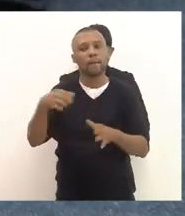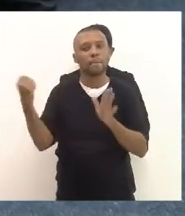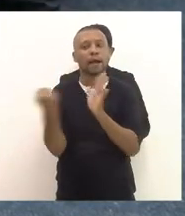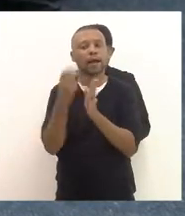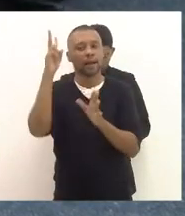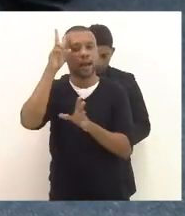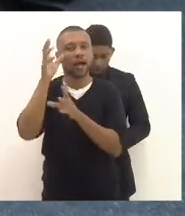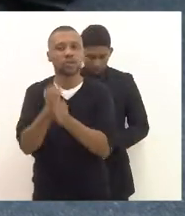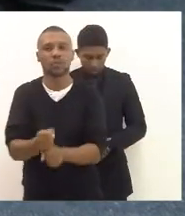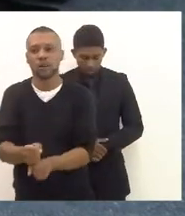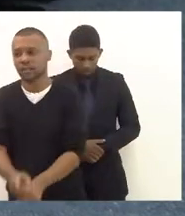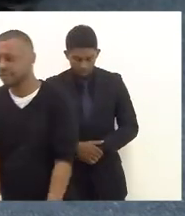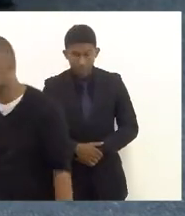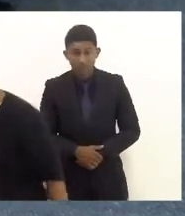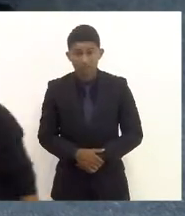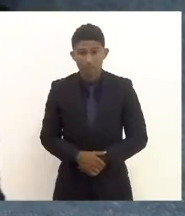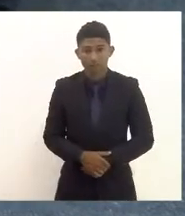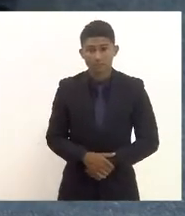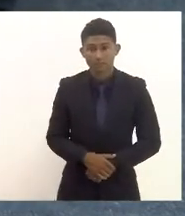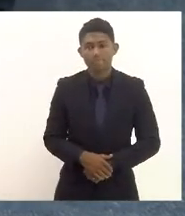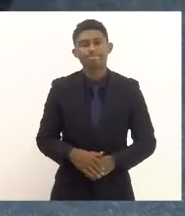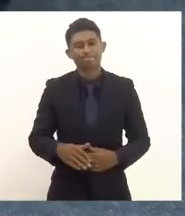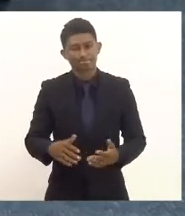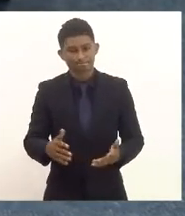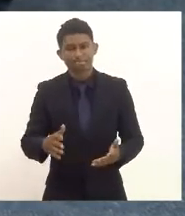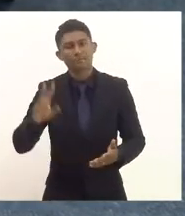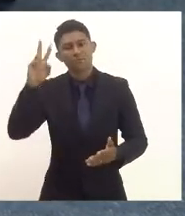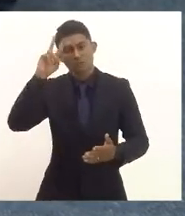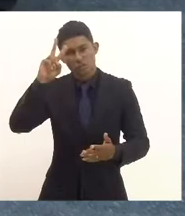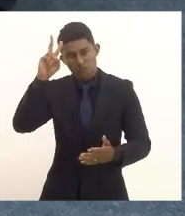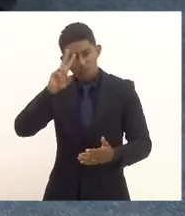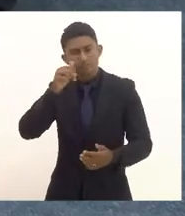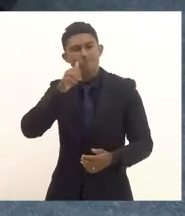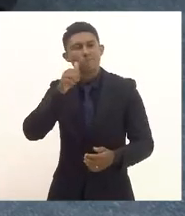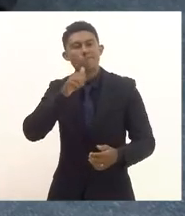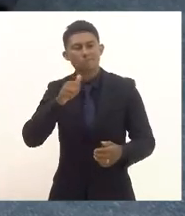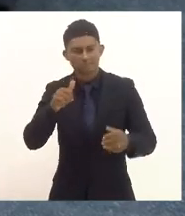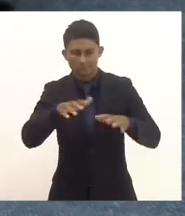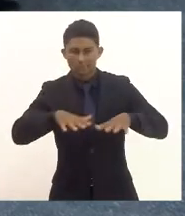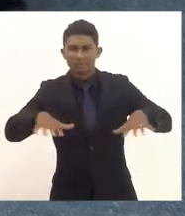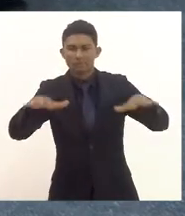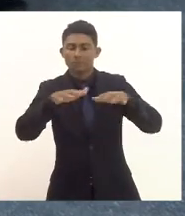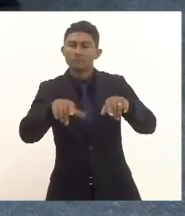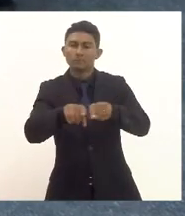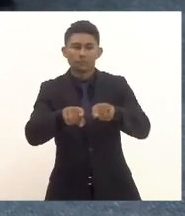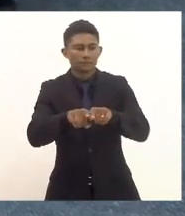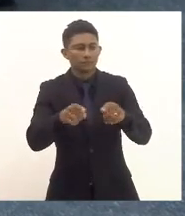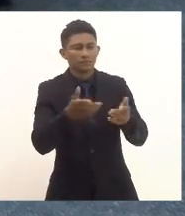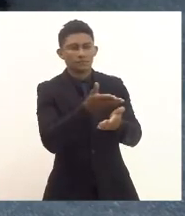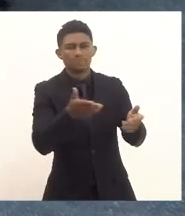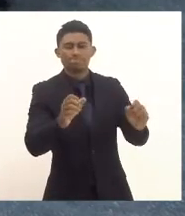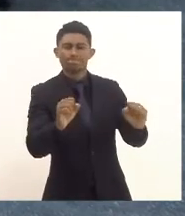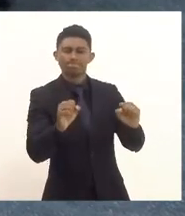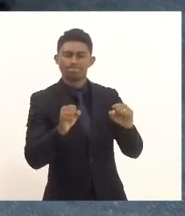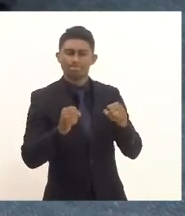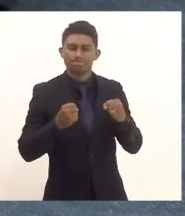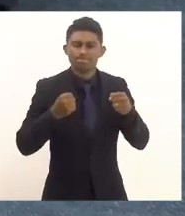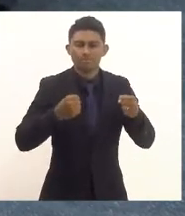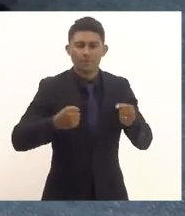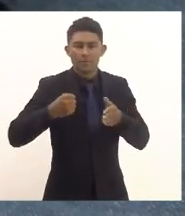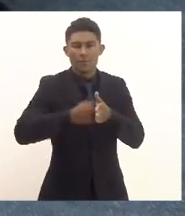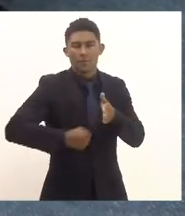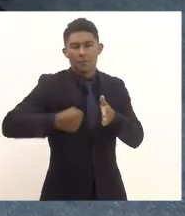história não só na história das mulheres mais sobretudo na história daqueles que lutaram bravamente